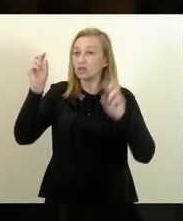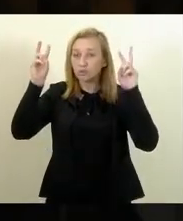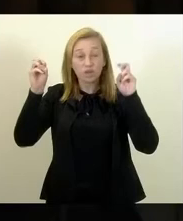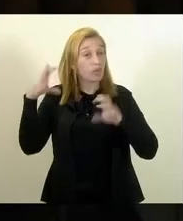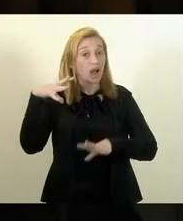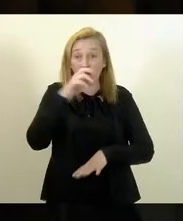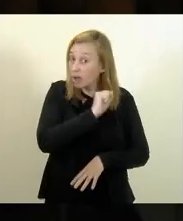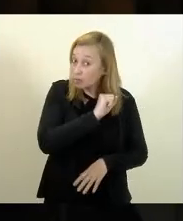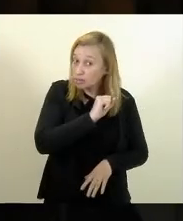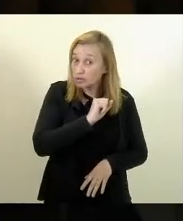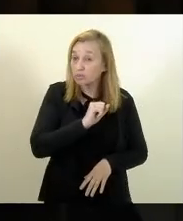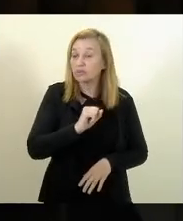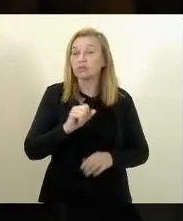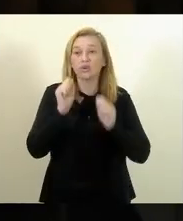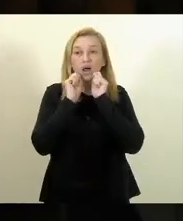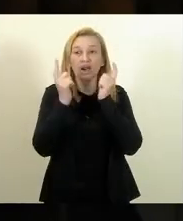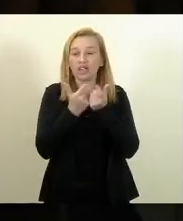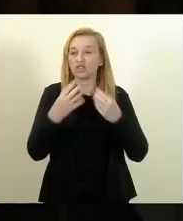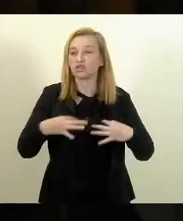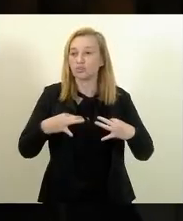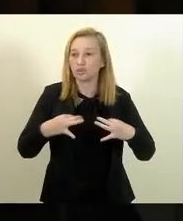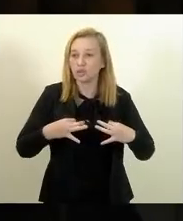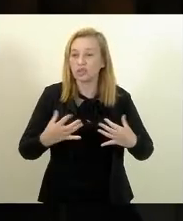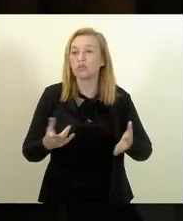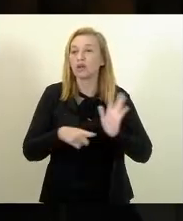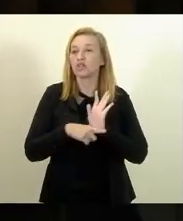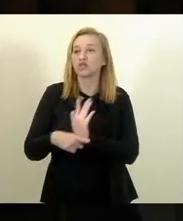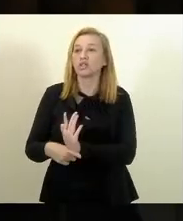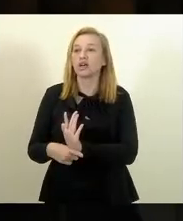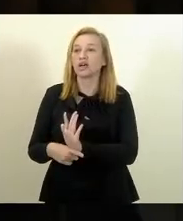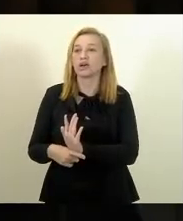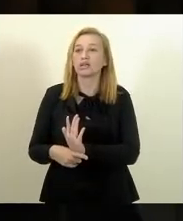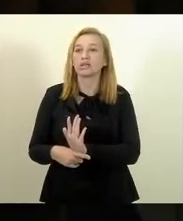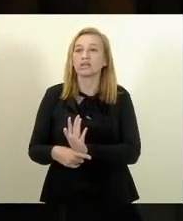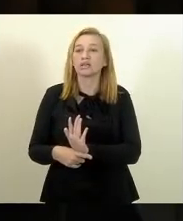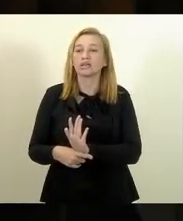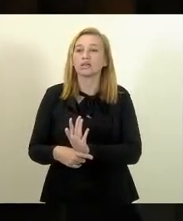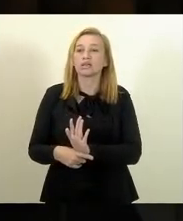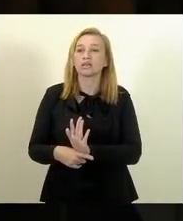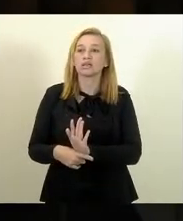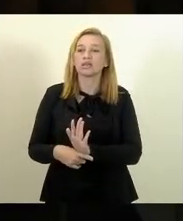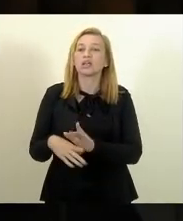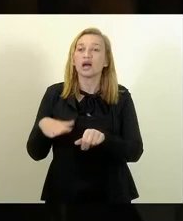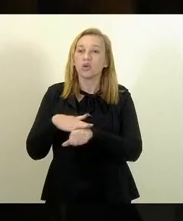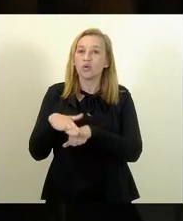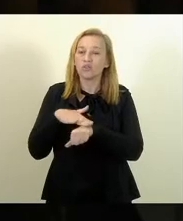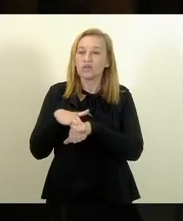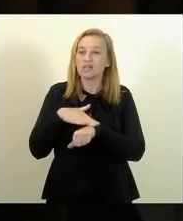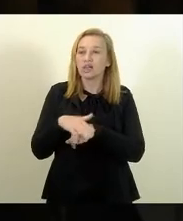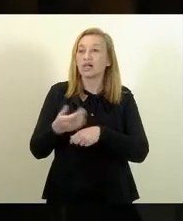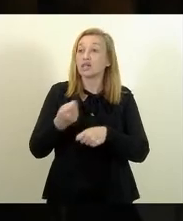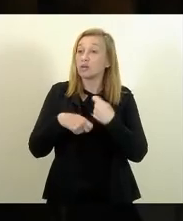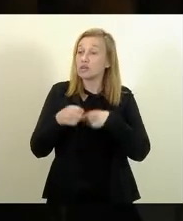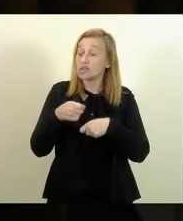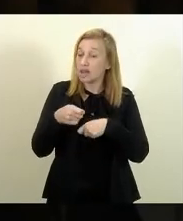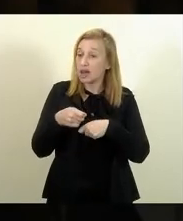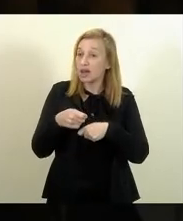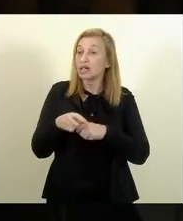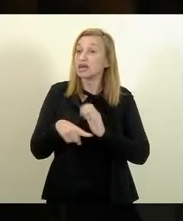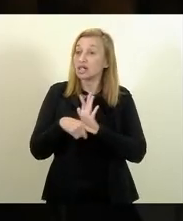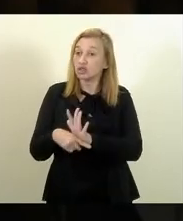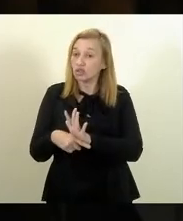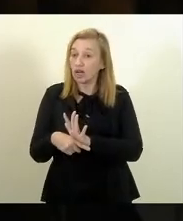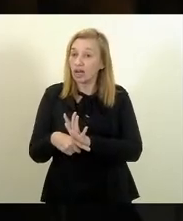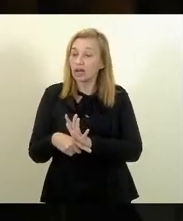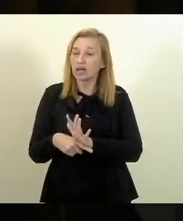imediato colocou a Alerj à disposição para ajudar a sentar em torno da mesma mesa de negociação e ajudar a